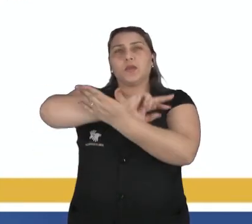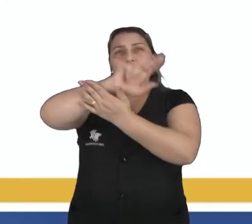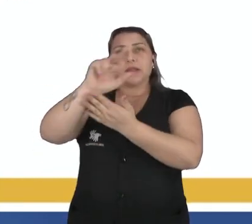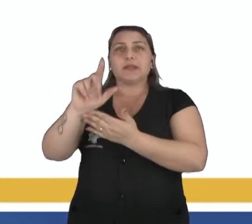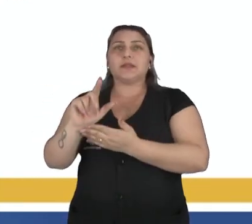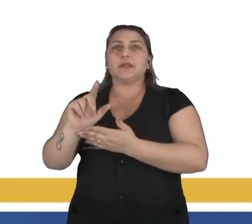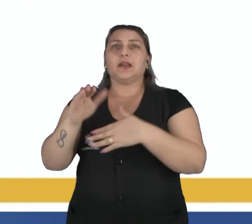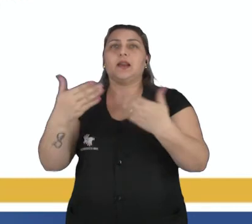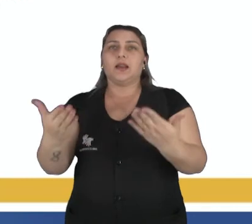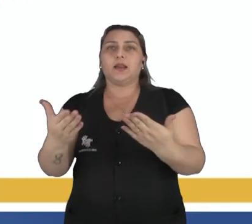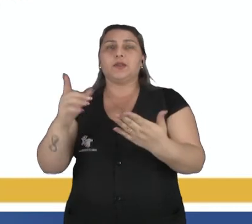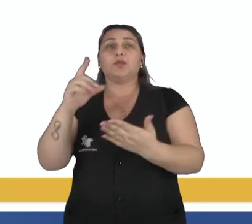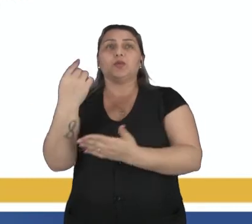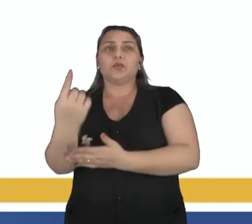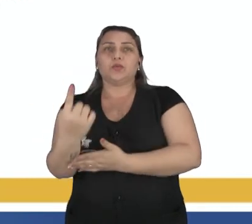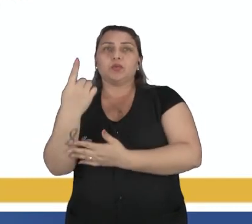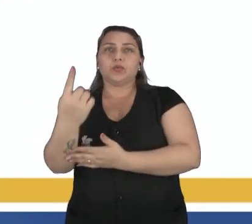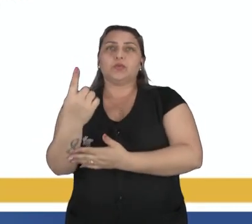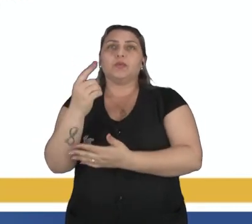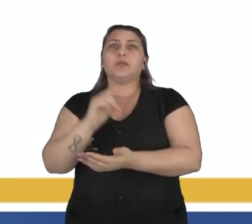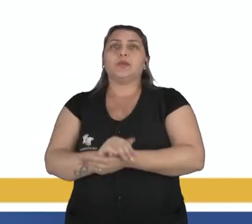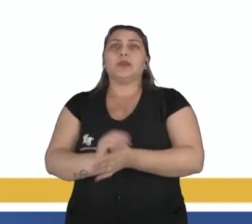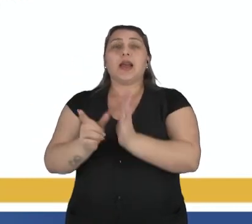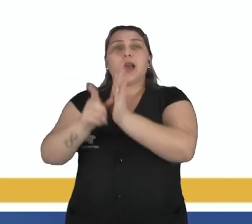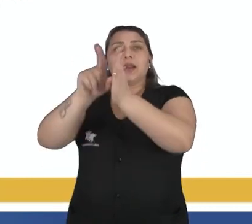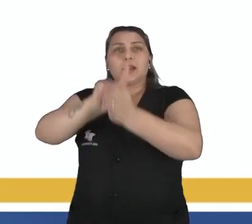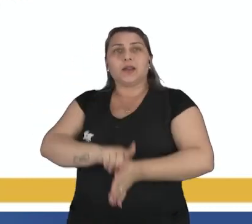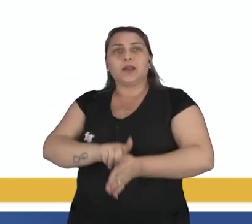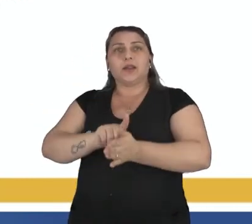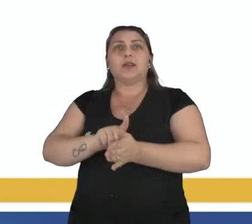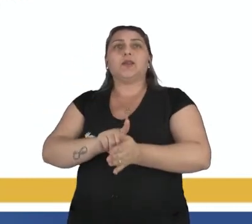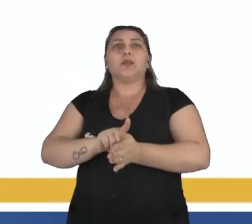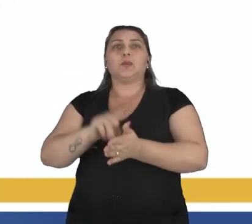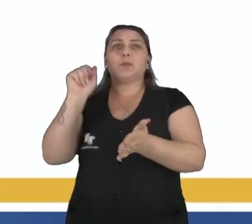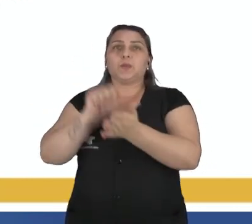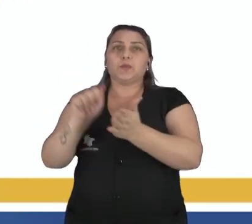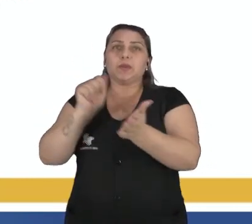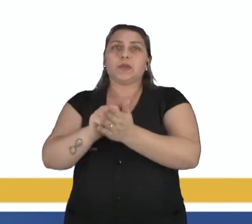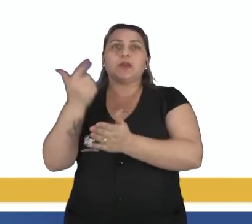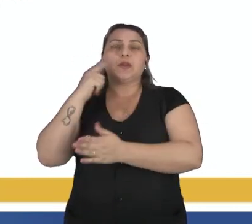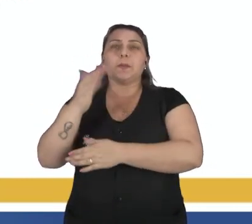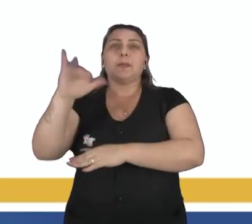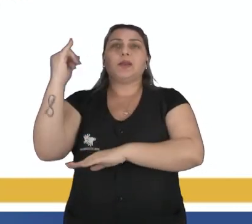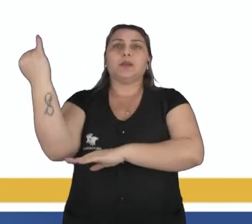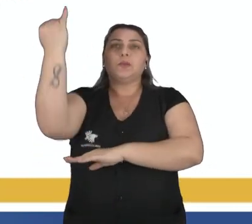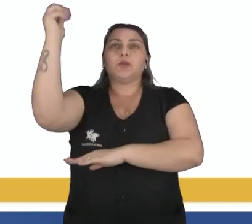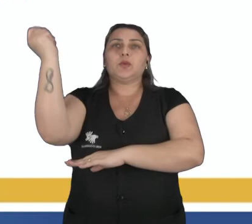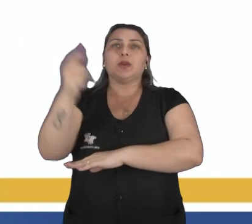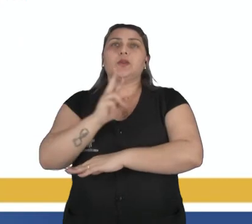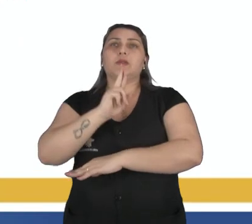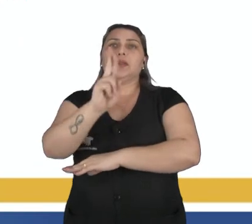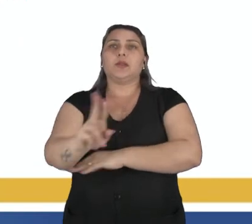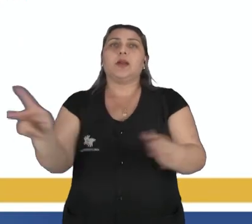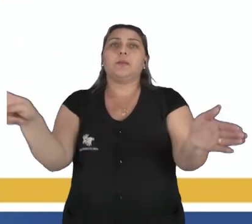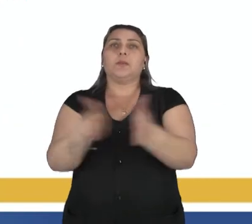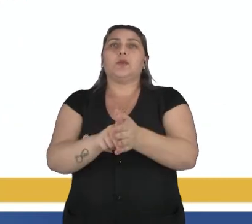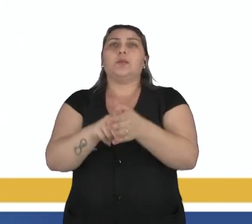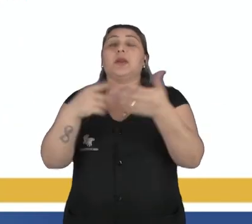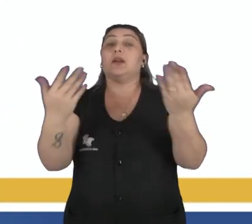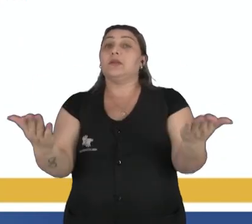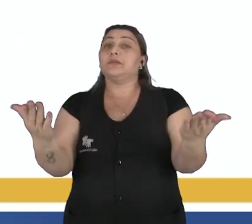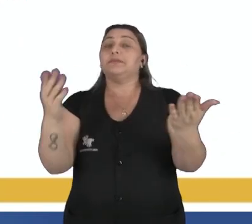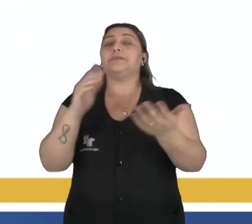vezes, de uma anteriormente registrada ganha mais importante do que resultados